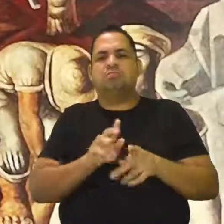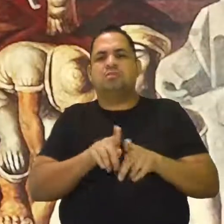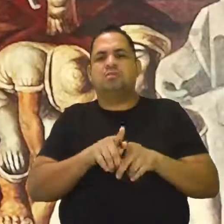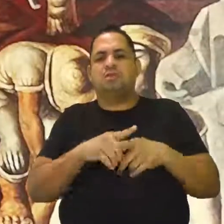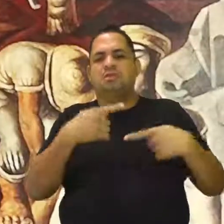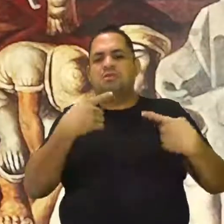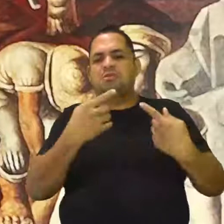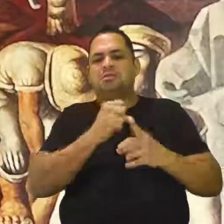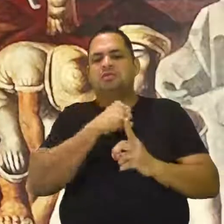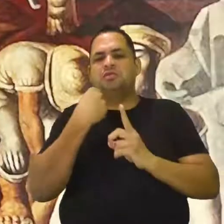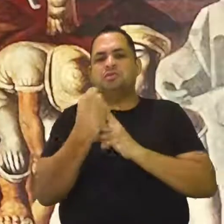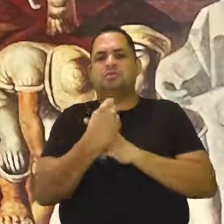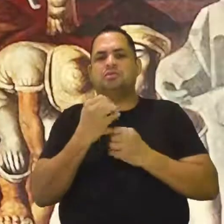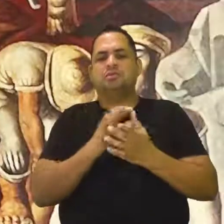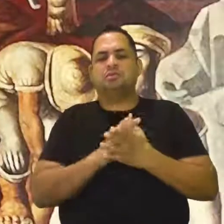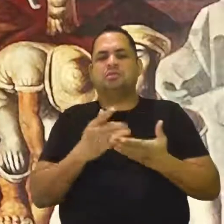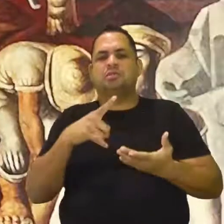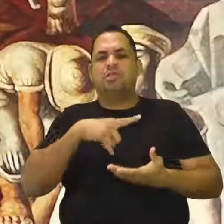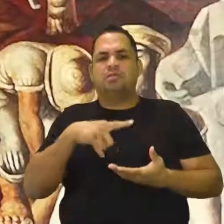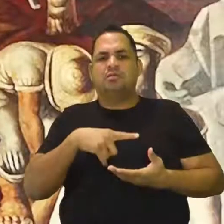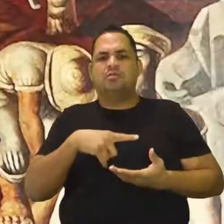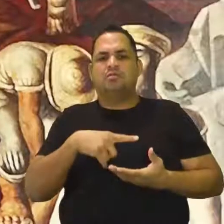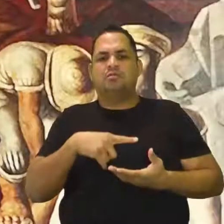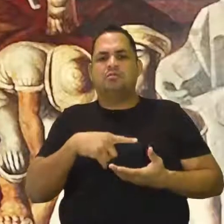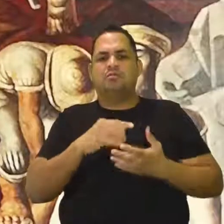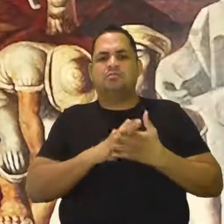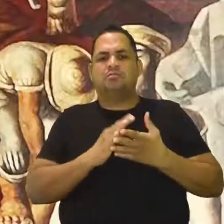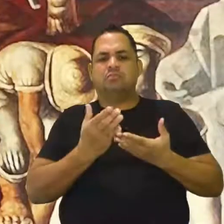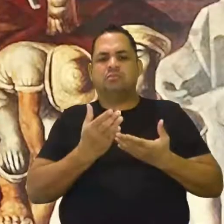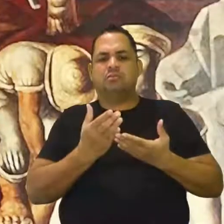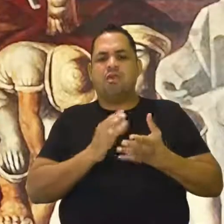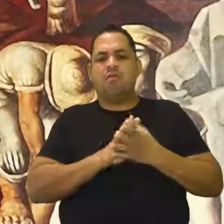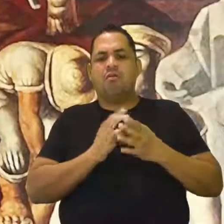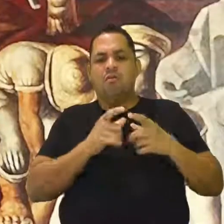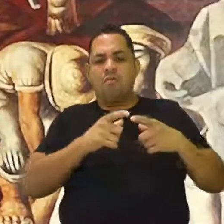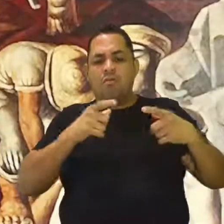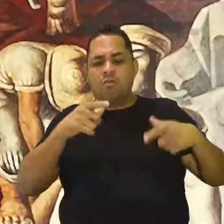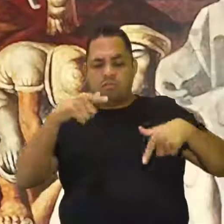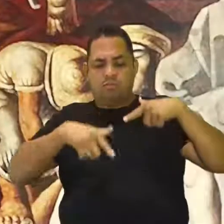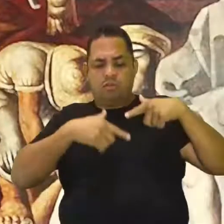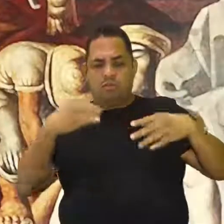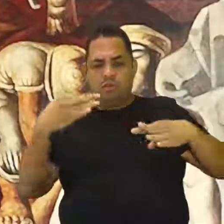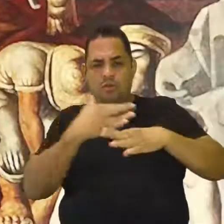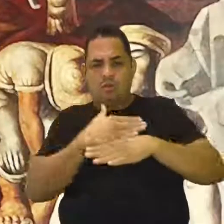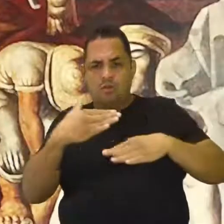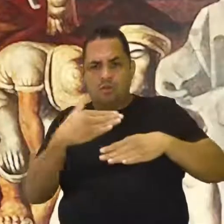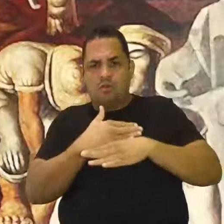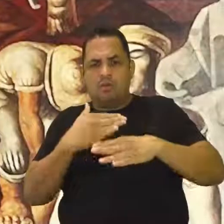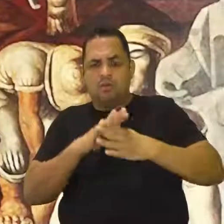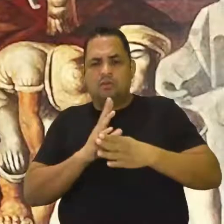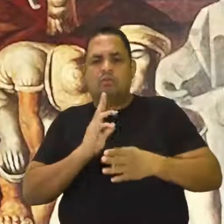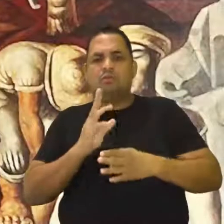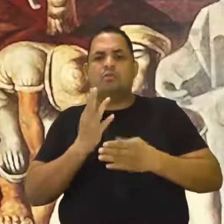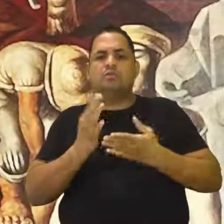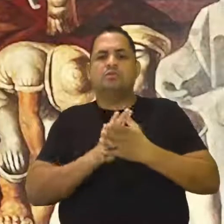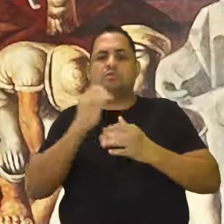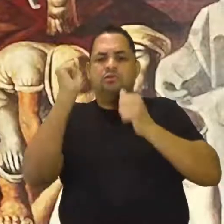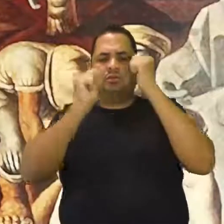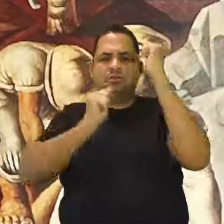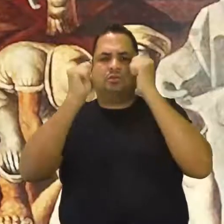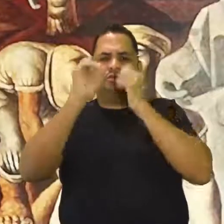Nós temos aí o crescimento do trabalhador urbano, nós temos aí o processo de